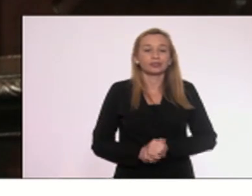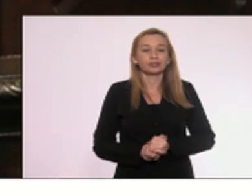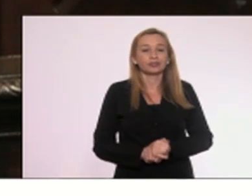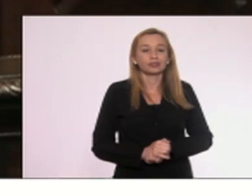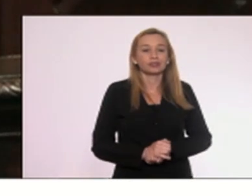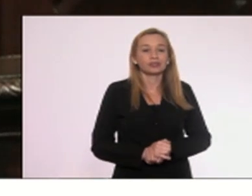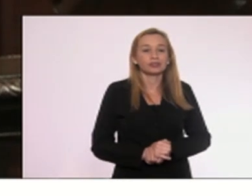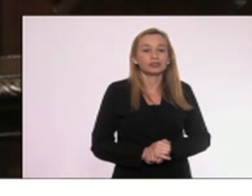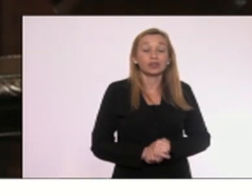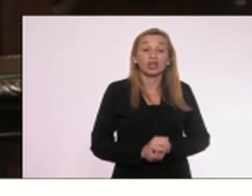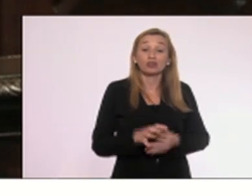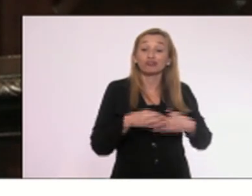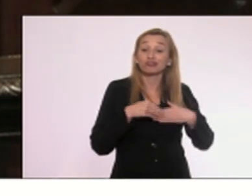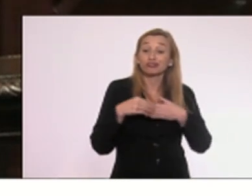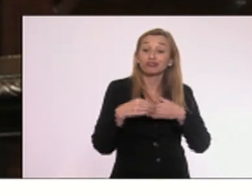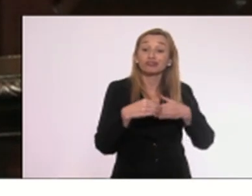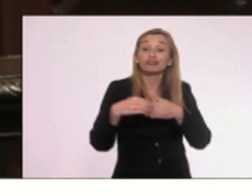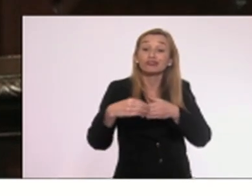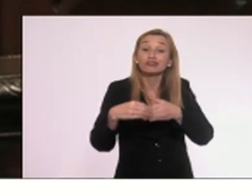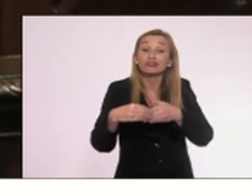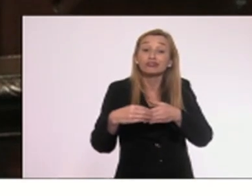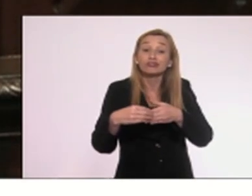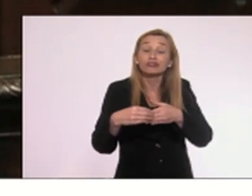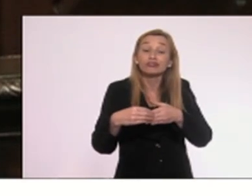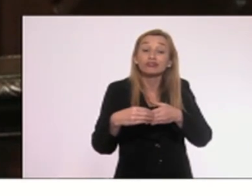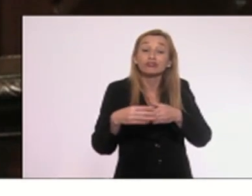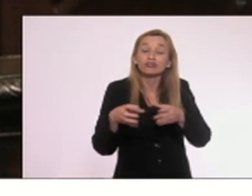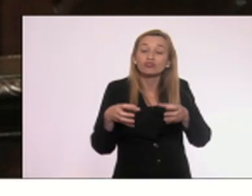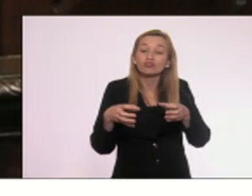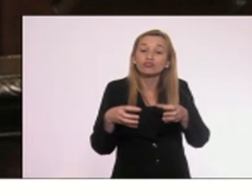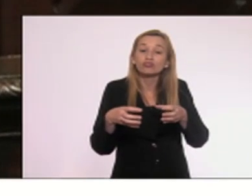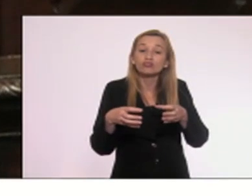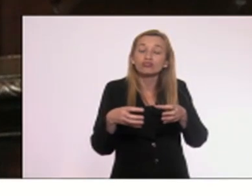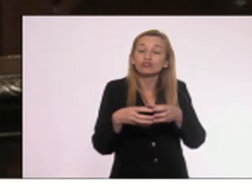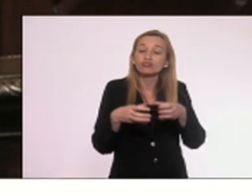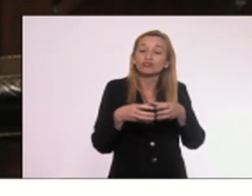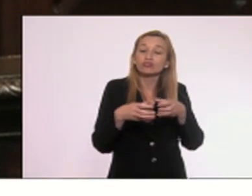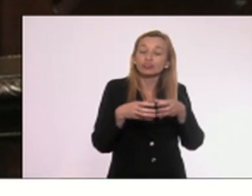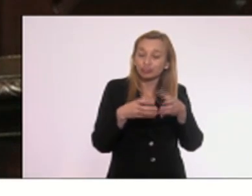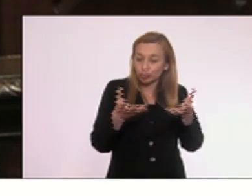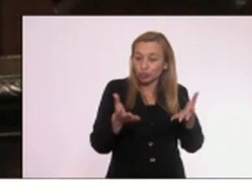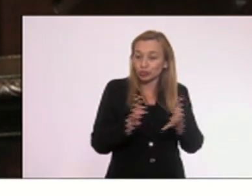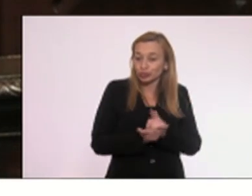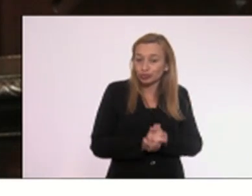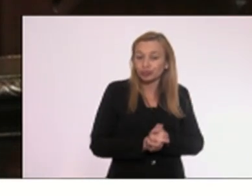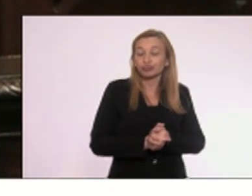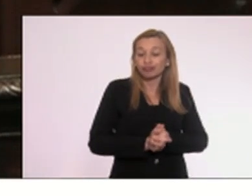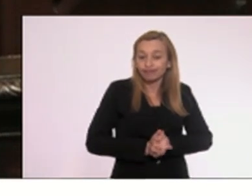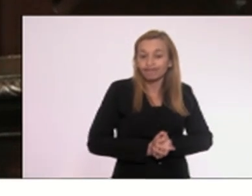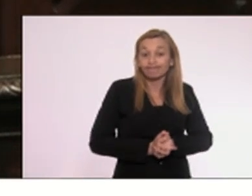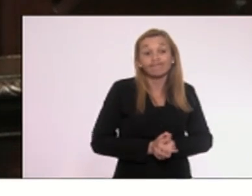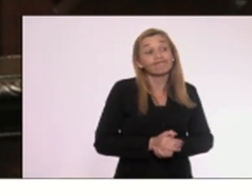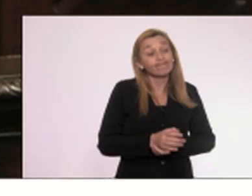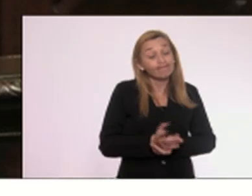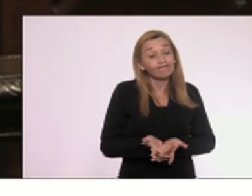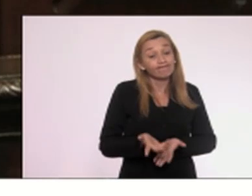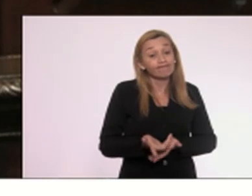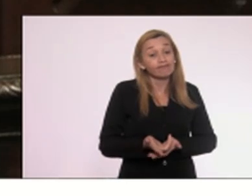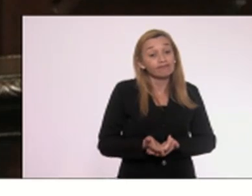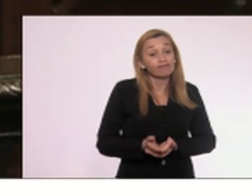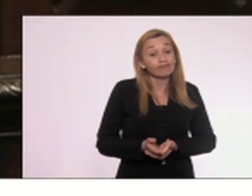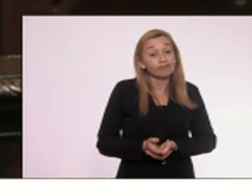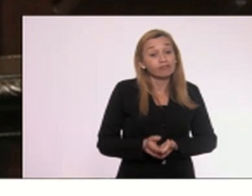era conduzido por um quinteto, deputado Waldeck, que Vossa Excelência não